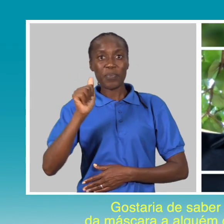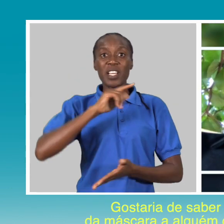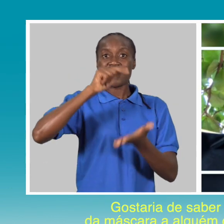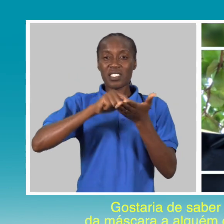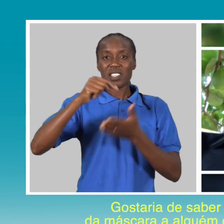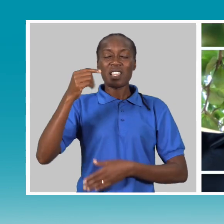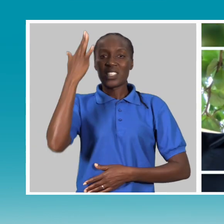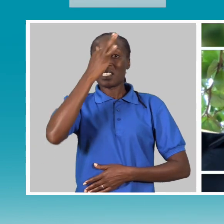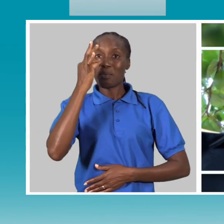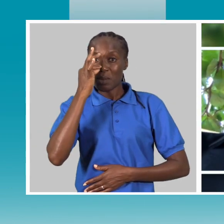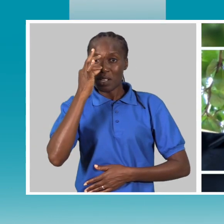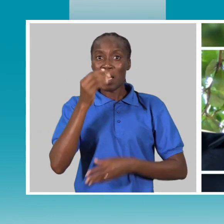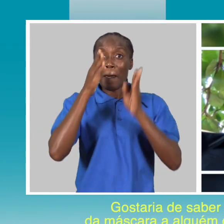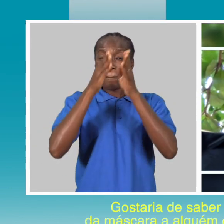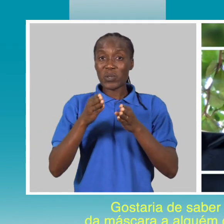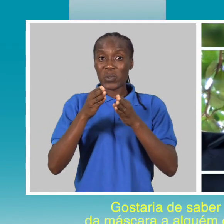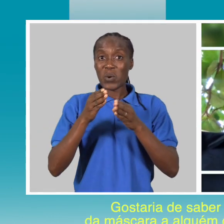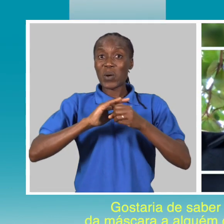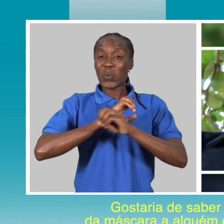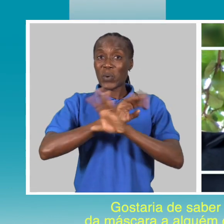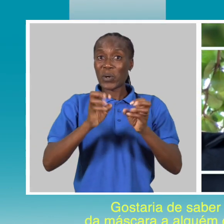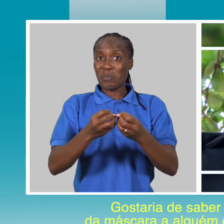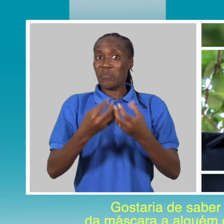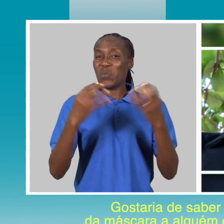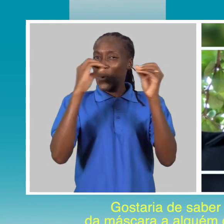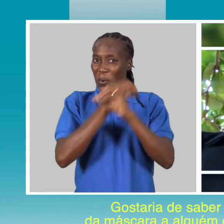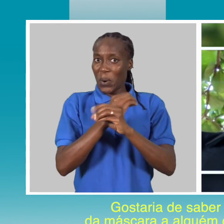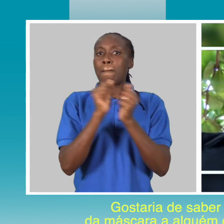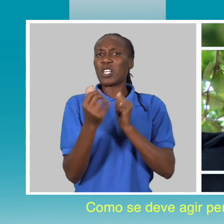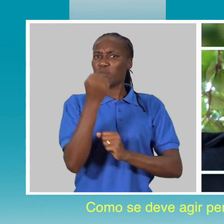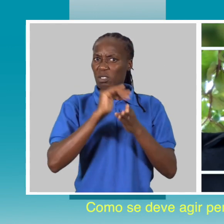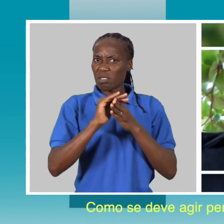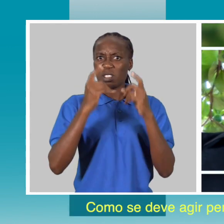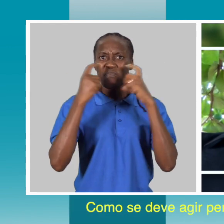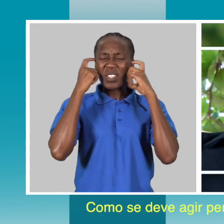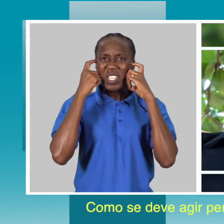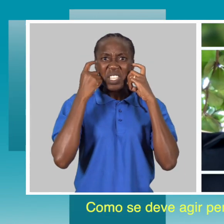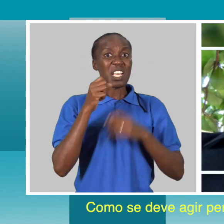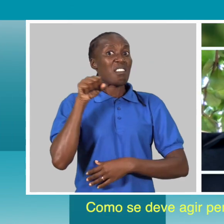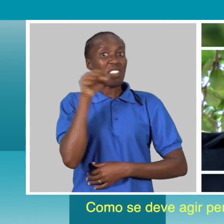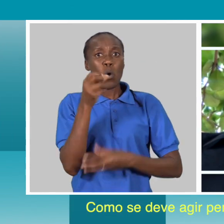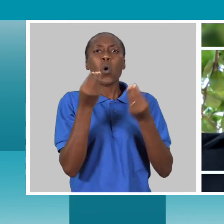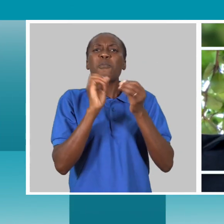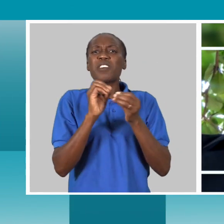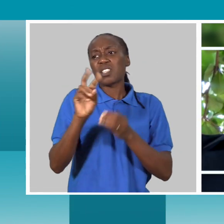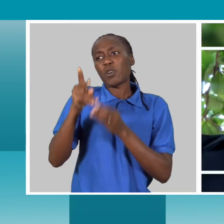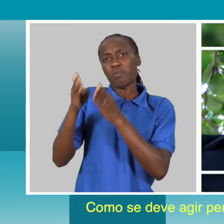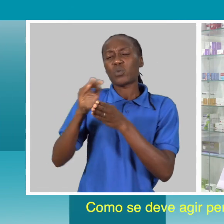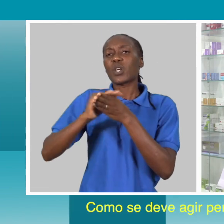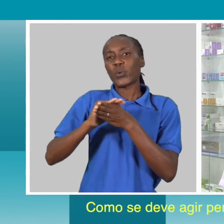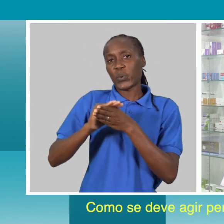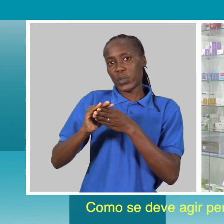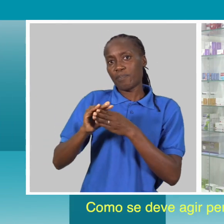ou não recomendado alguém que não tenha coronavírus usar a máscara. Caso não, como deve-se agir perante a pessoa que usa?